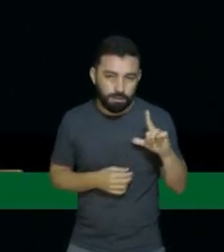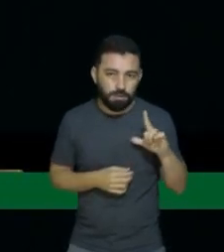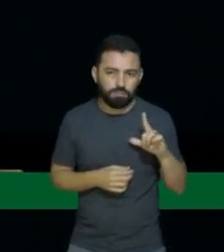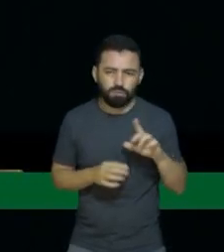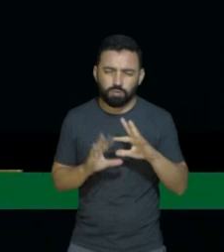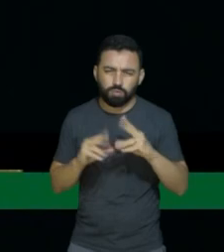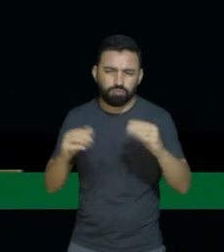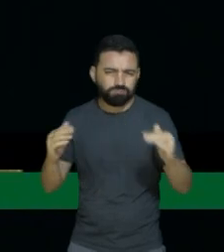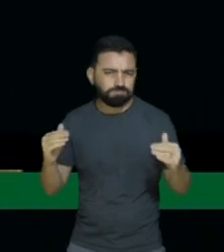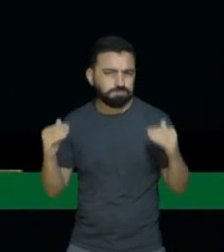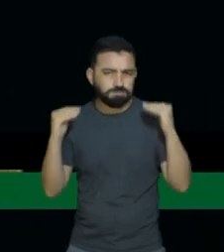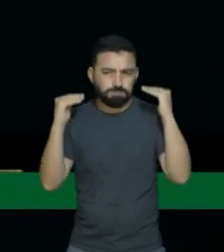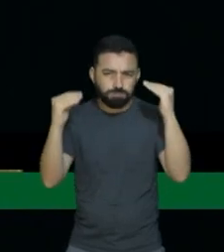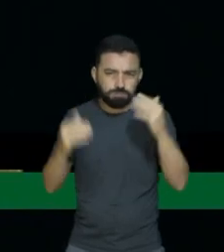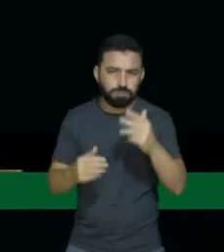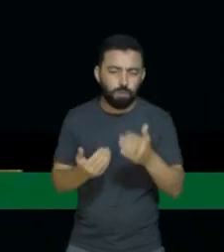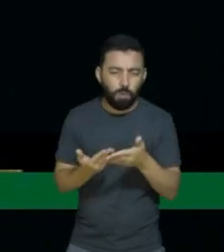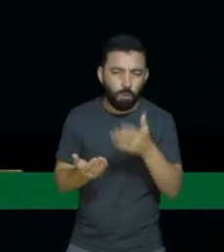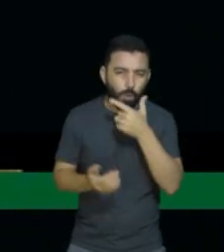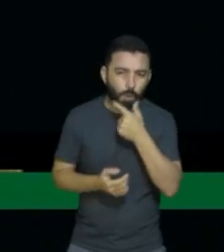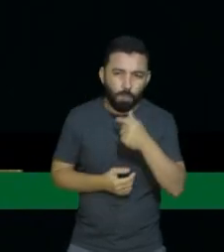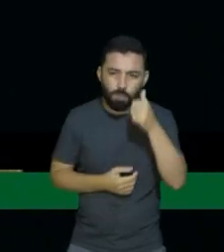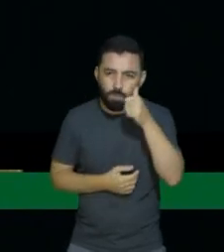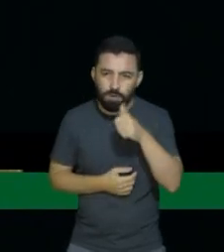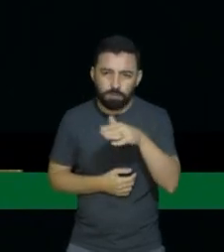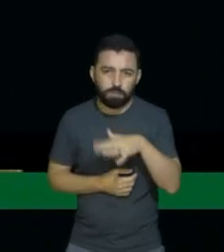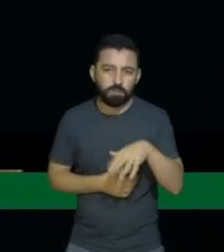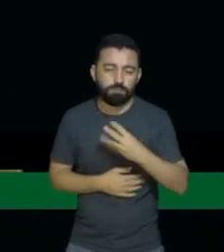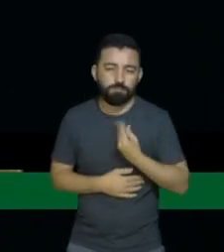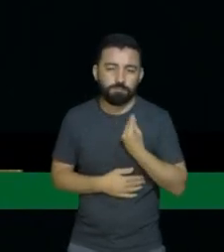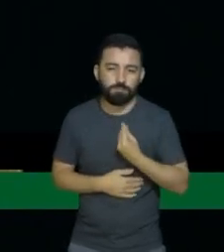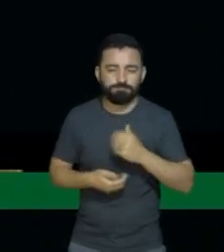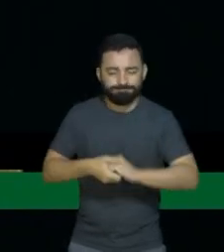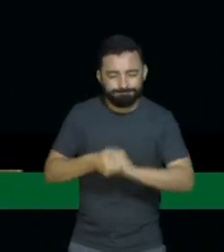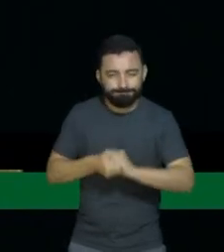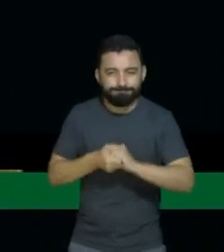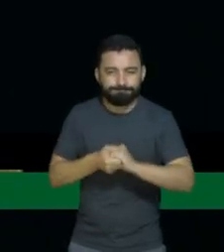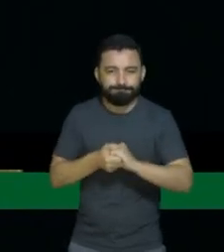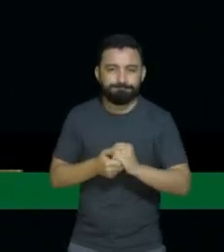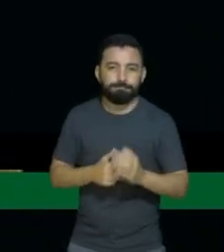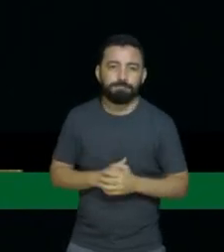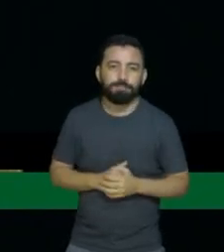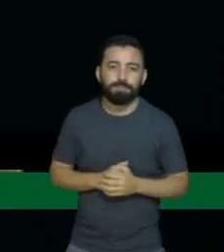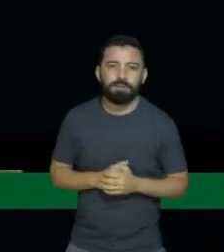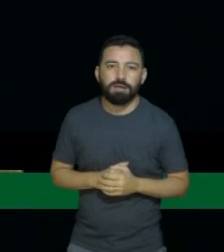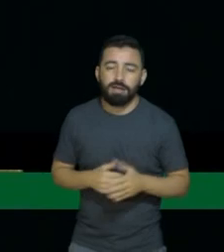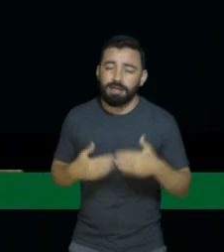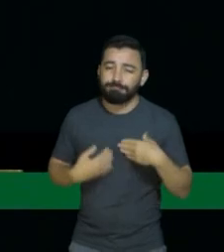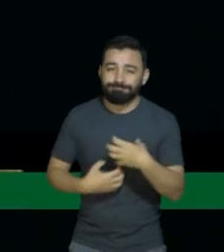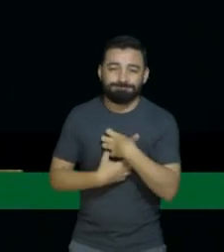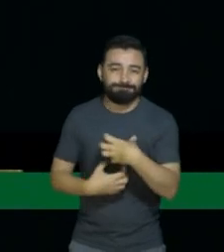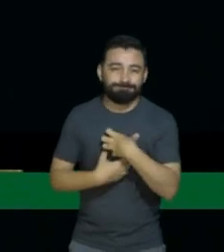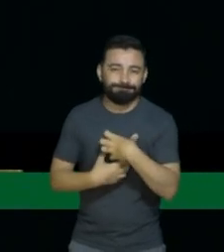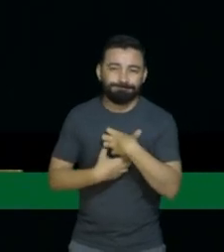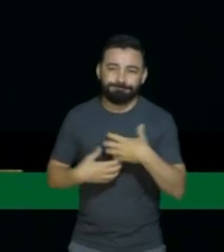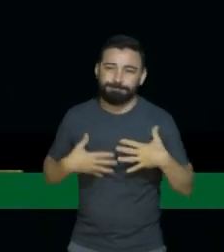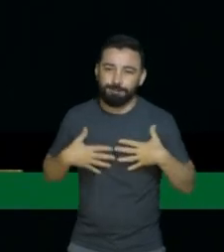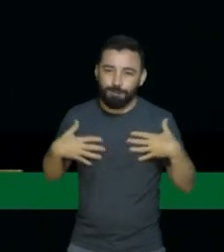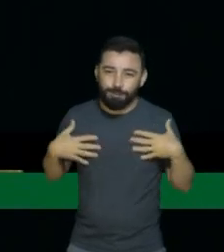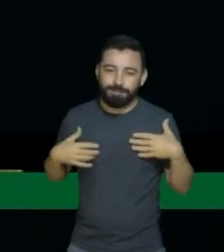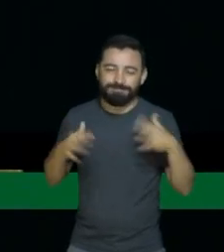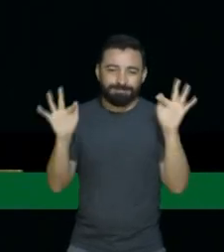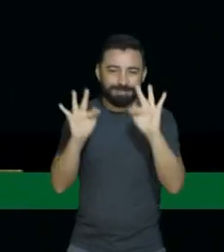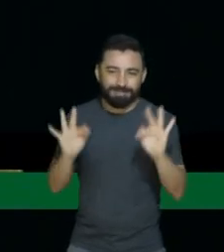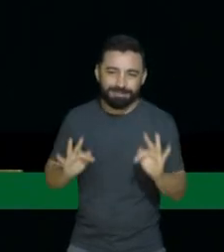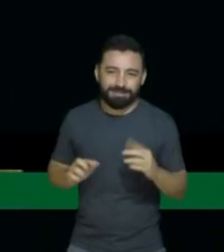autoridades senhoras e senhores meus cumprimentos sinto-me honrada e muito feliz